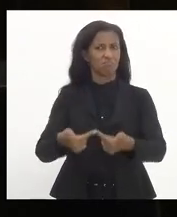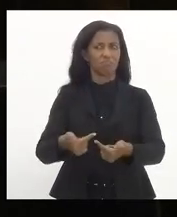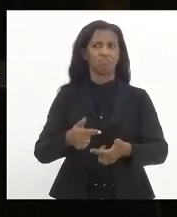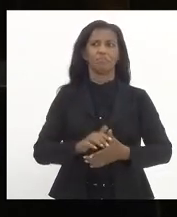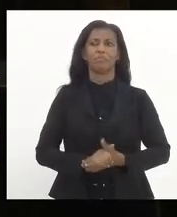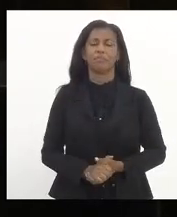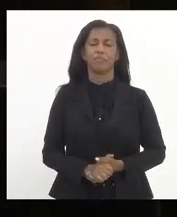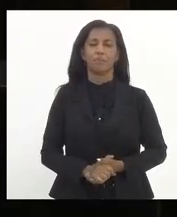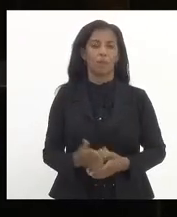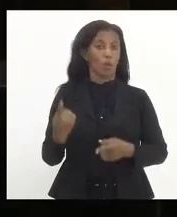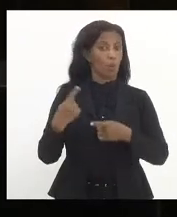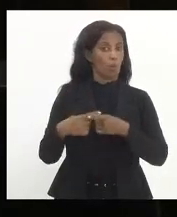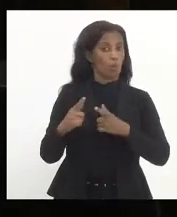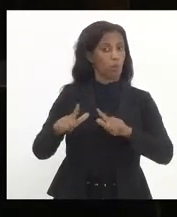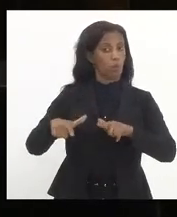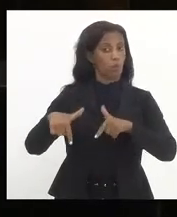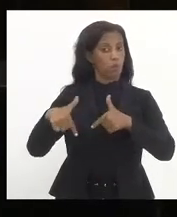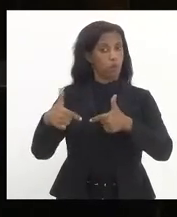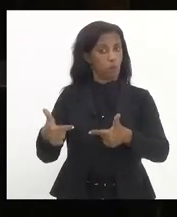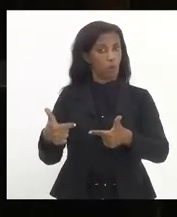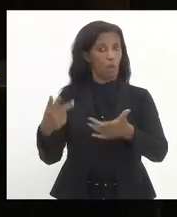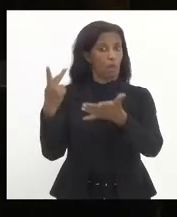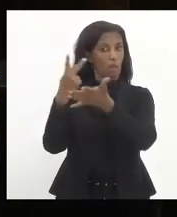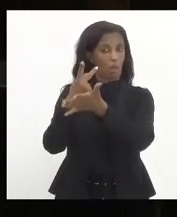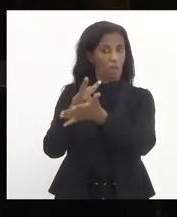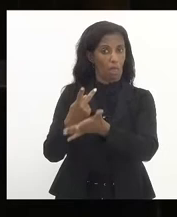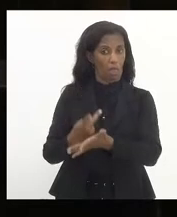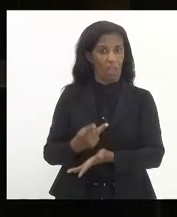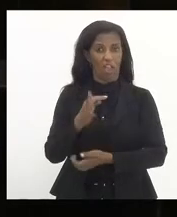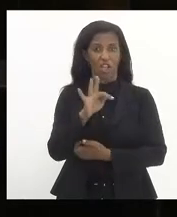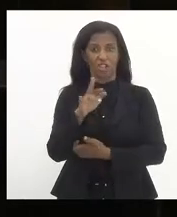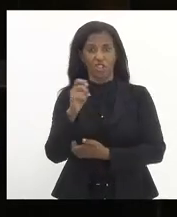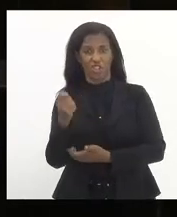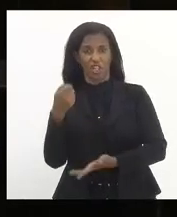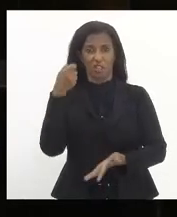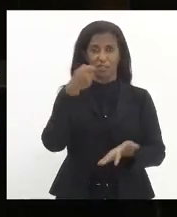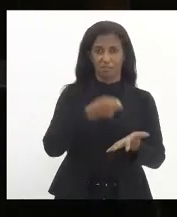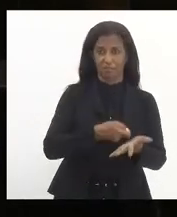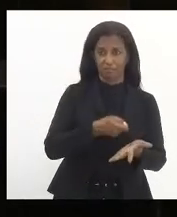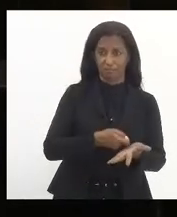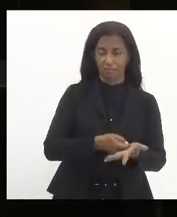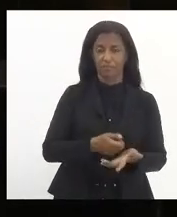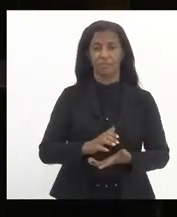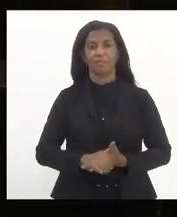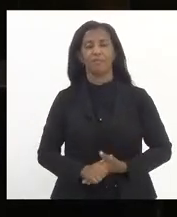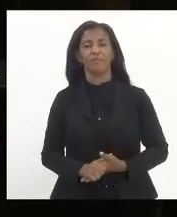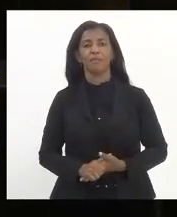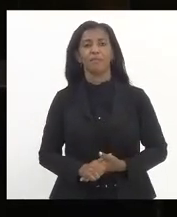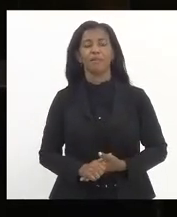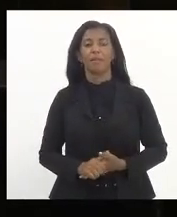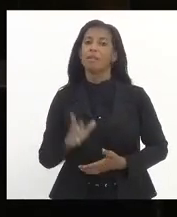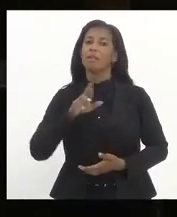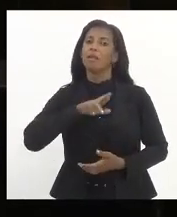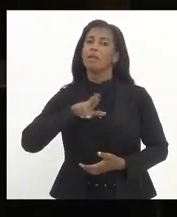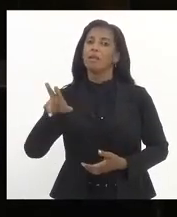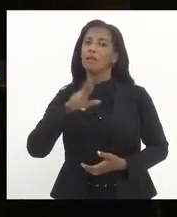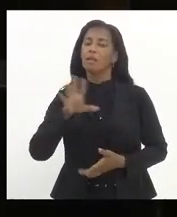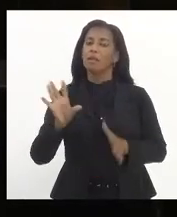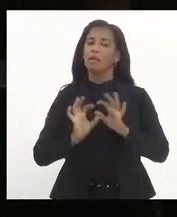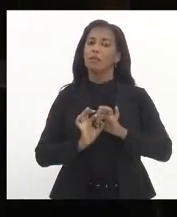porque é uma atitude despótica, tirânica, ditatorial e que não